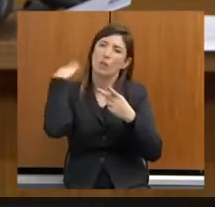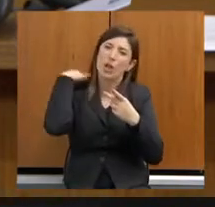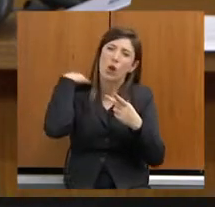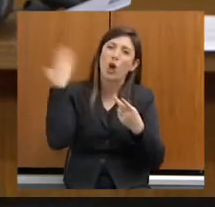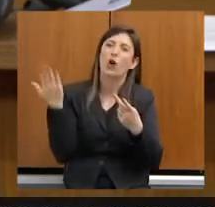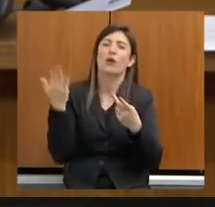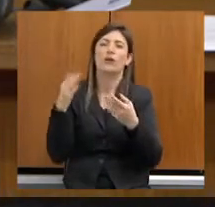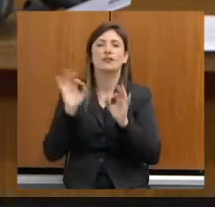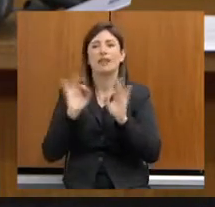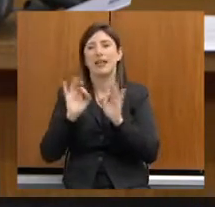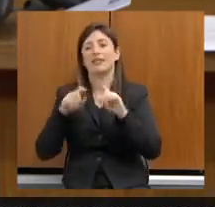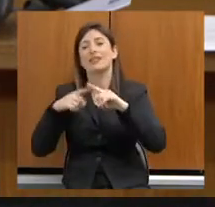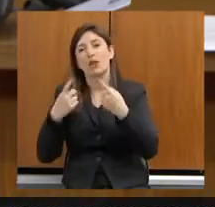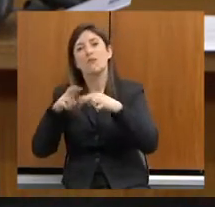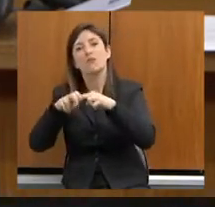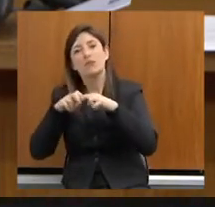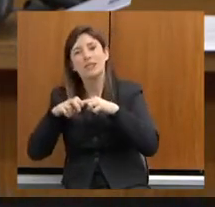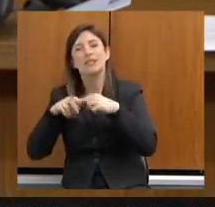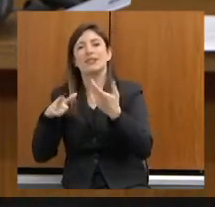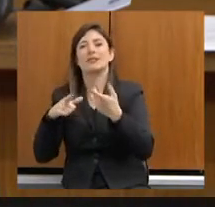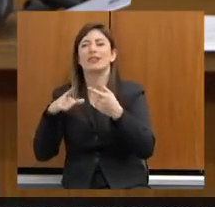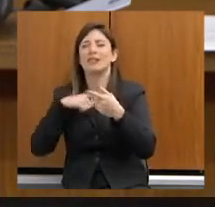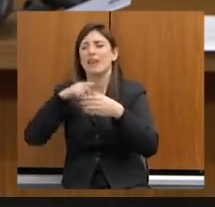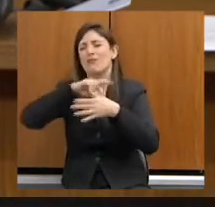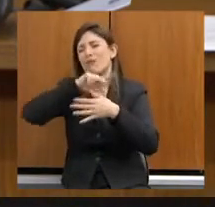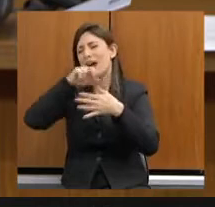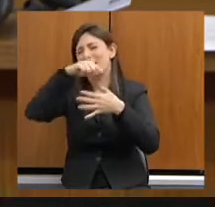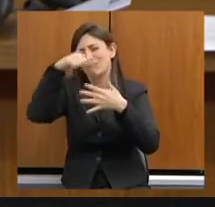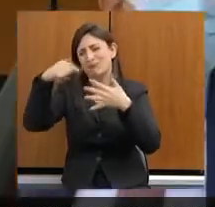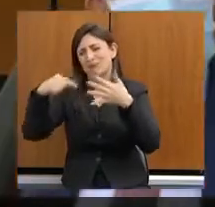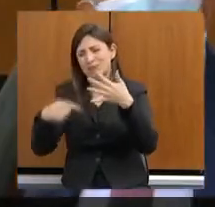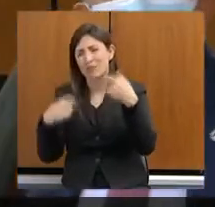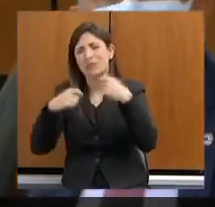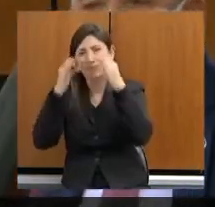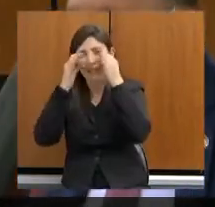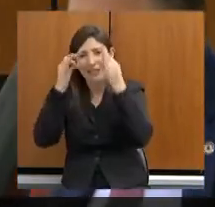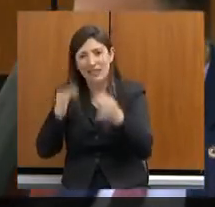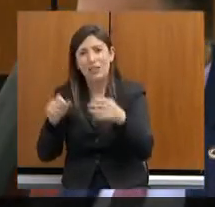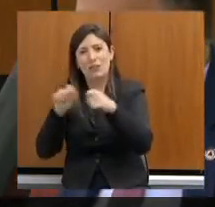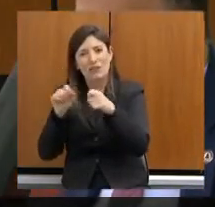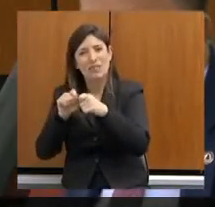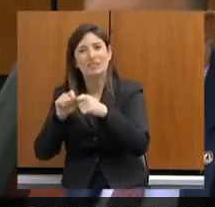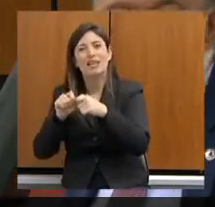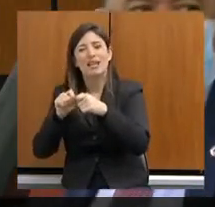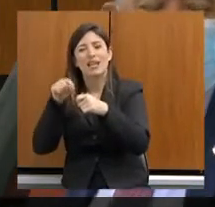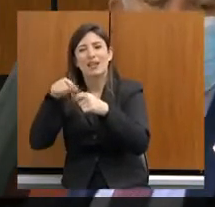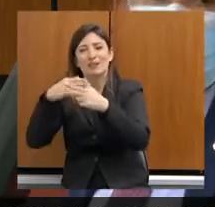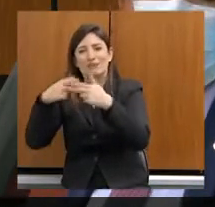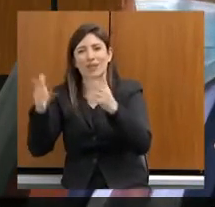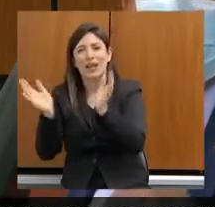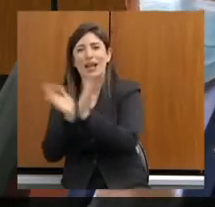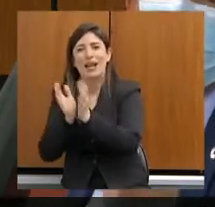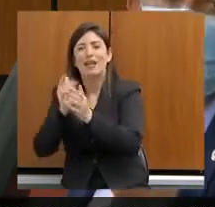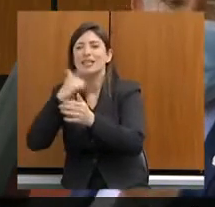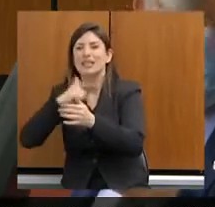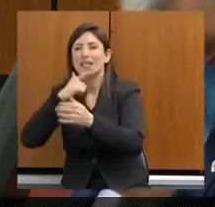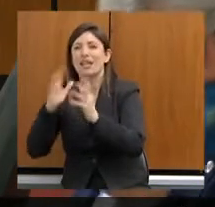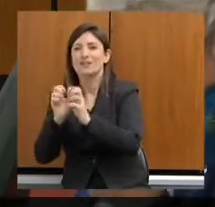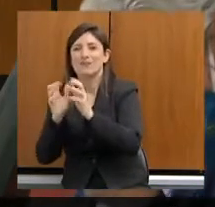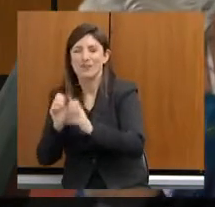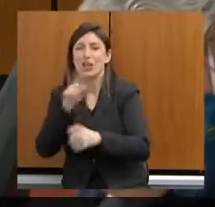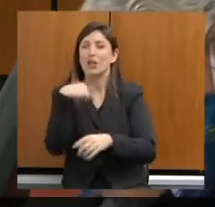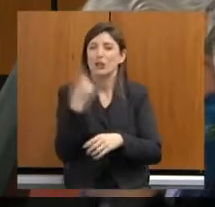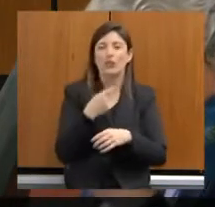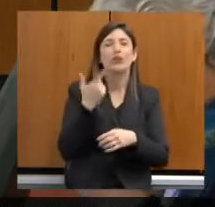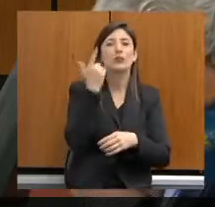então só várias coisas envolvidas Eu já comentei aqui que nós conseguimos criar uma uma rede de